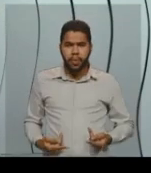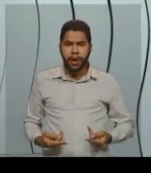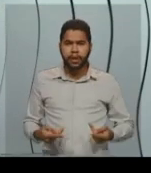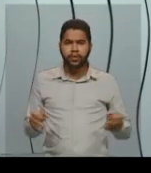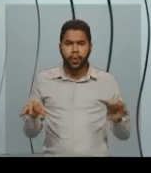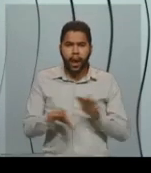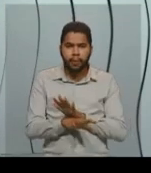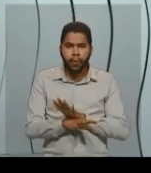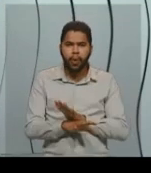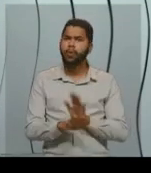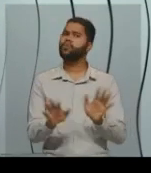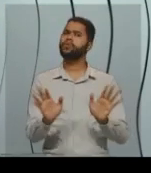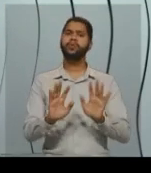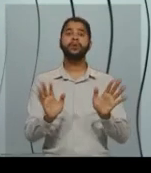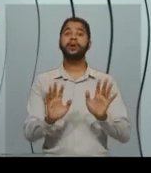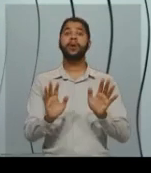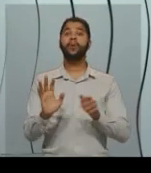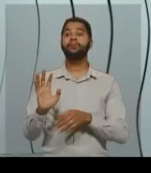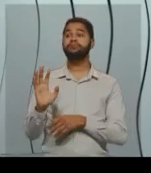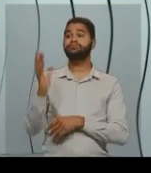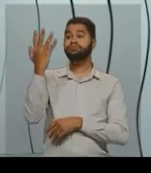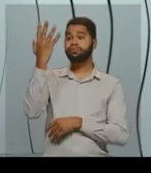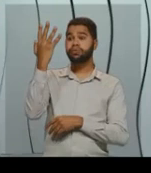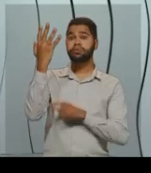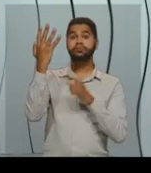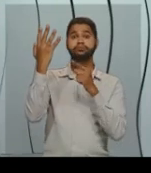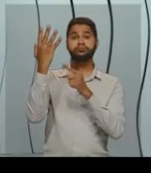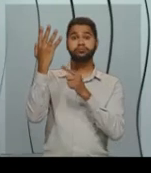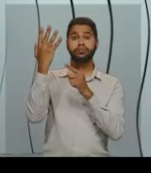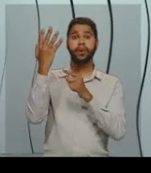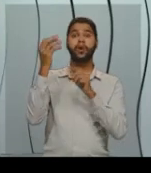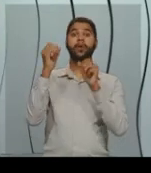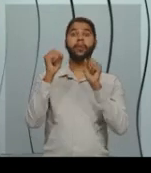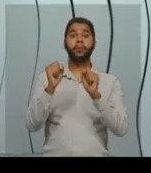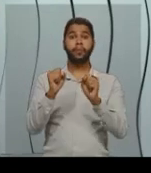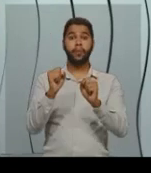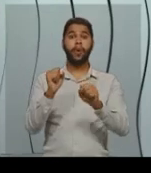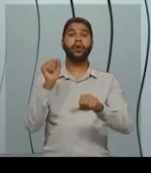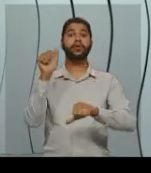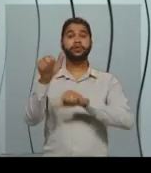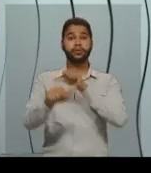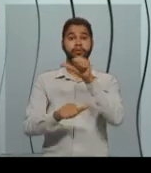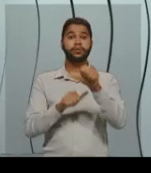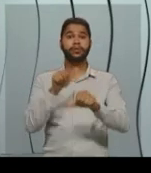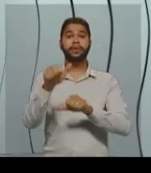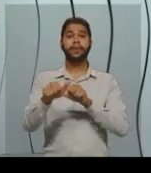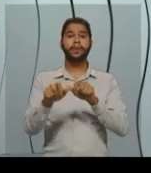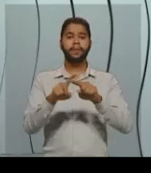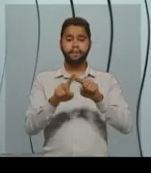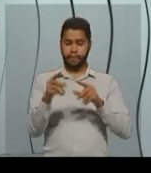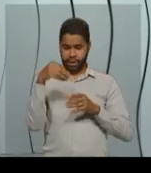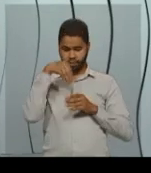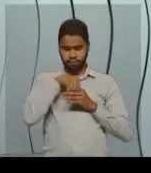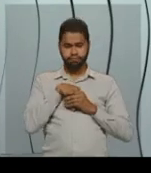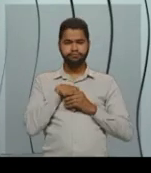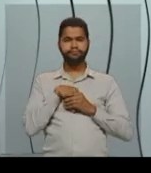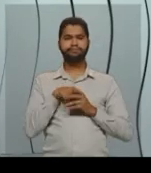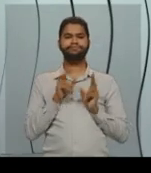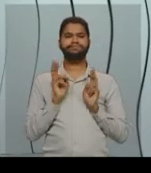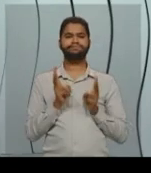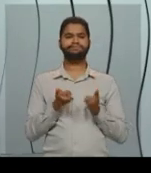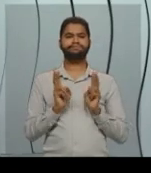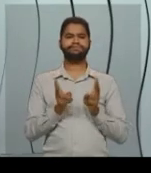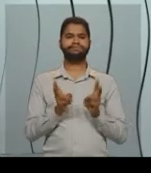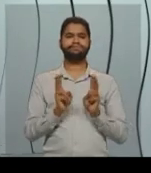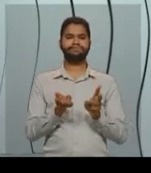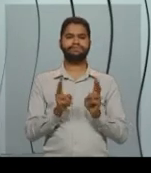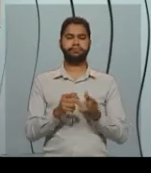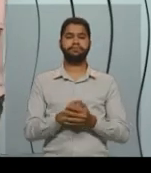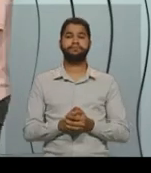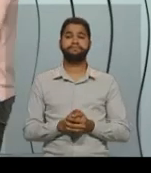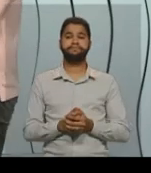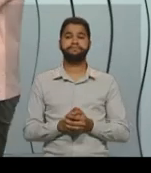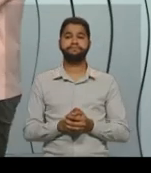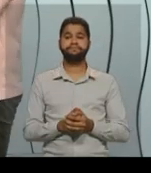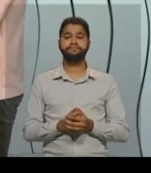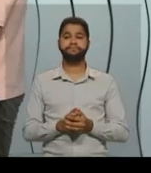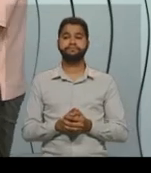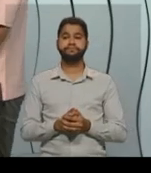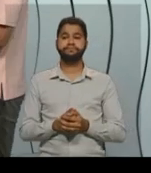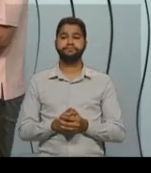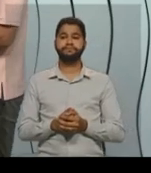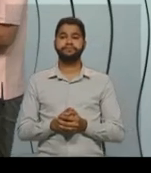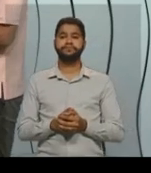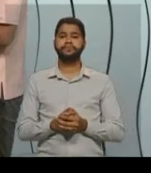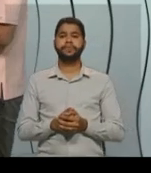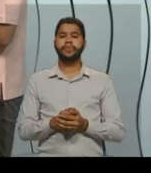Então, acidental é tudo aquilo que pode ser alterado sem alterar o que a coisa é. E